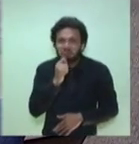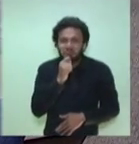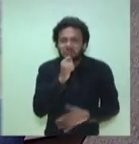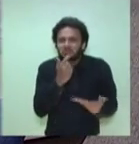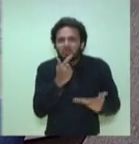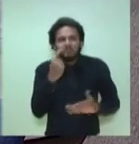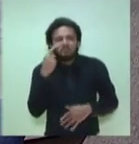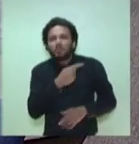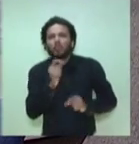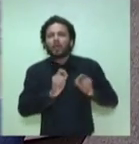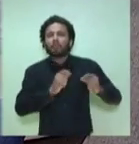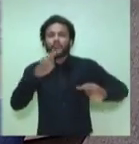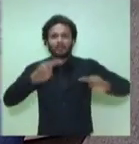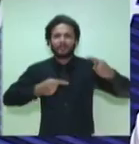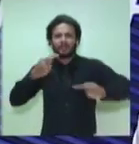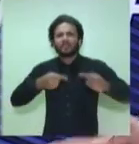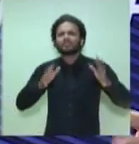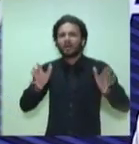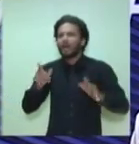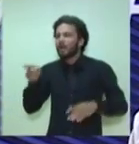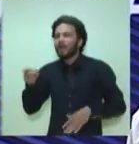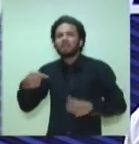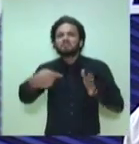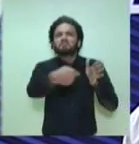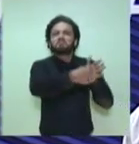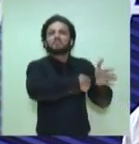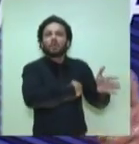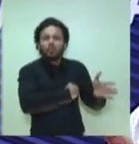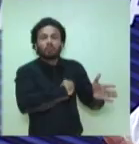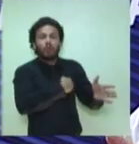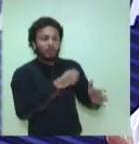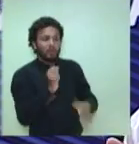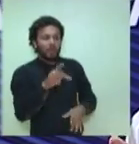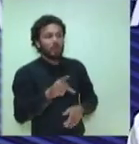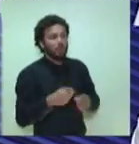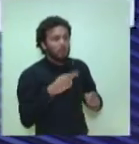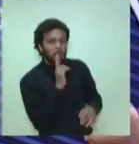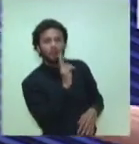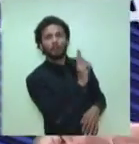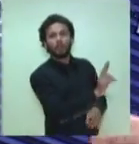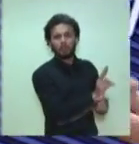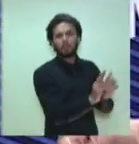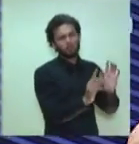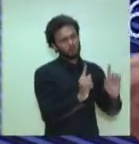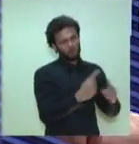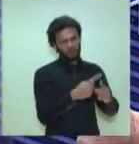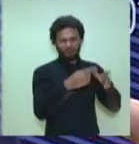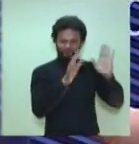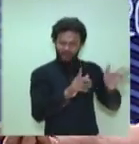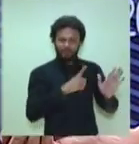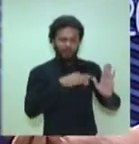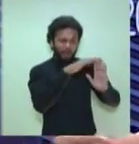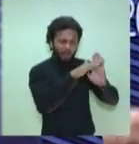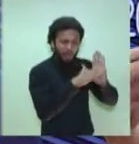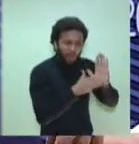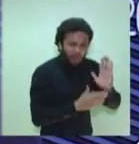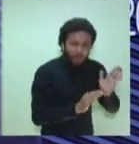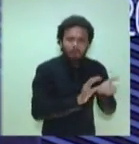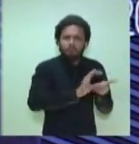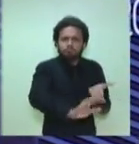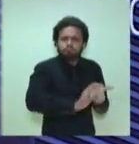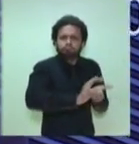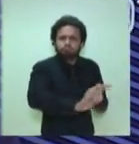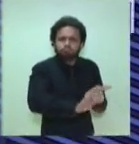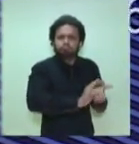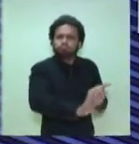tenham acompanhado o último debate, e o prefeito me fez uma pergunta sobre Previdência e eu respondi dizendo que foram feitos uma série de empreendimentos, de